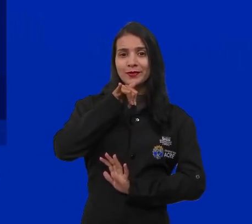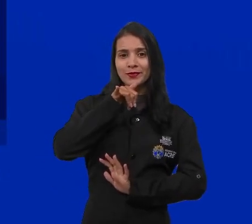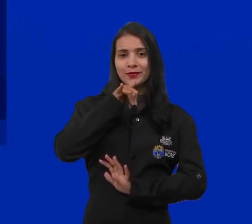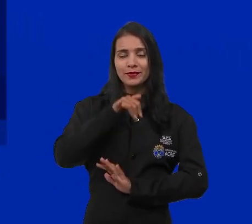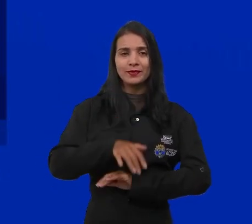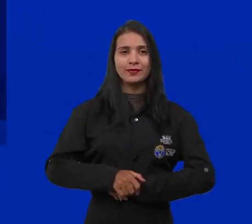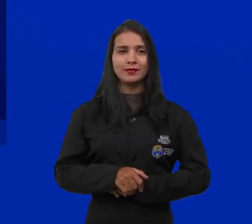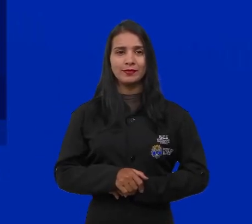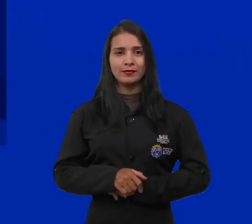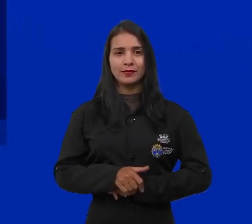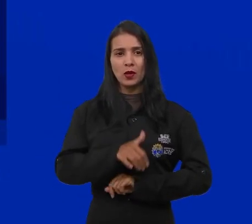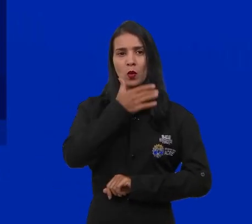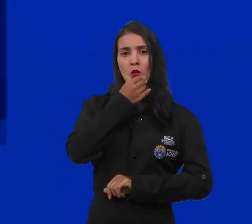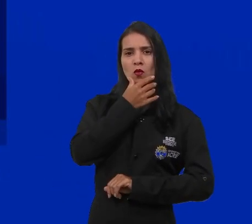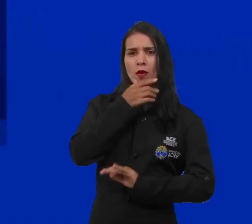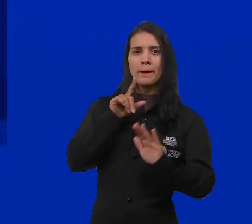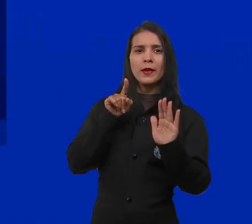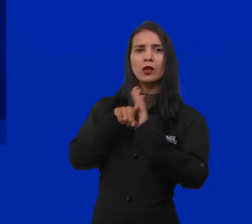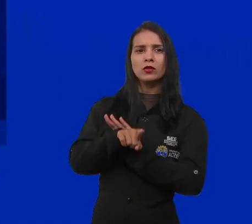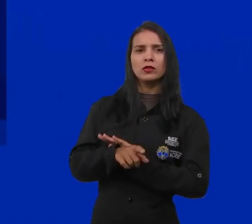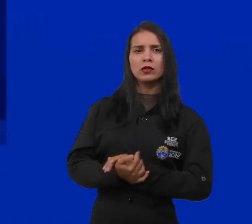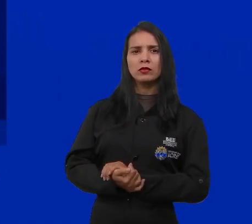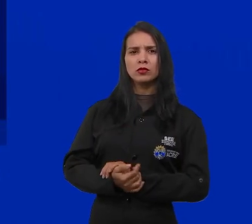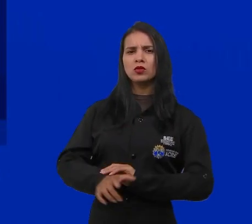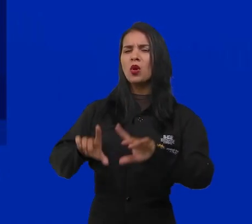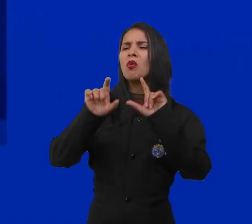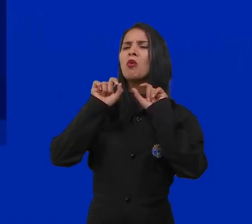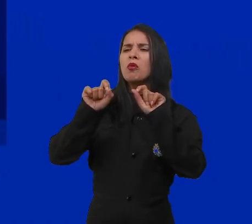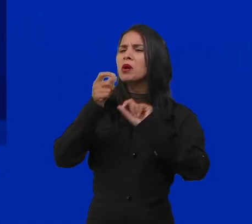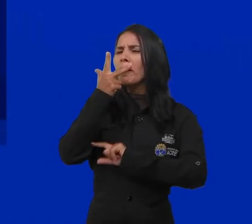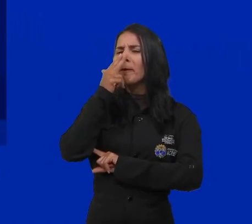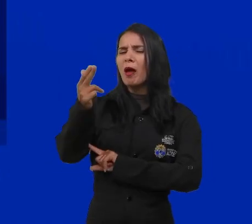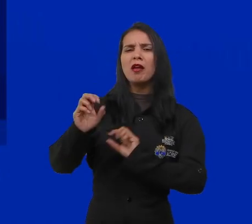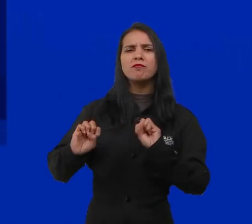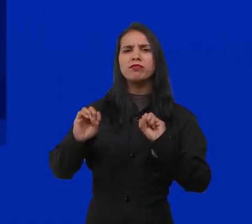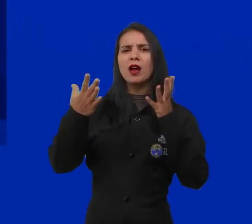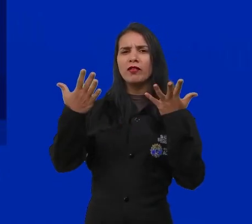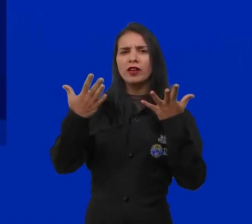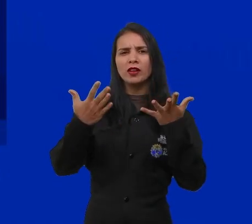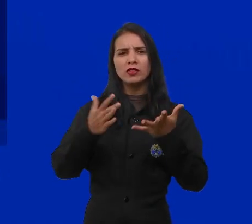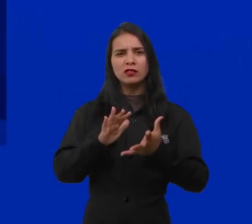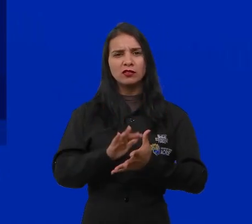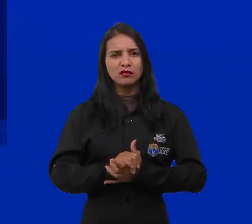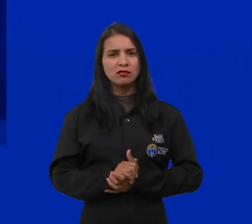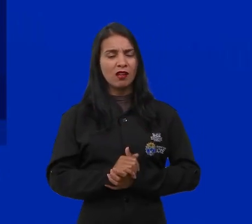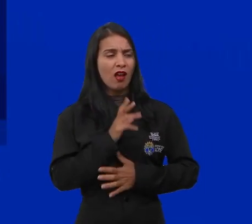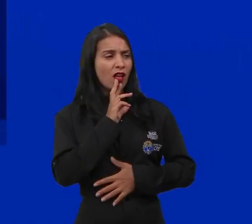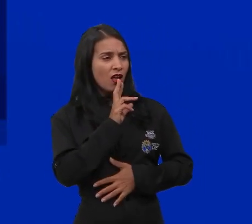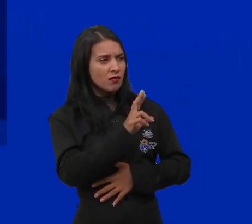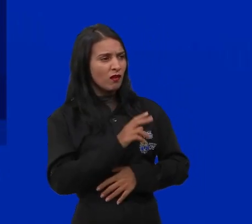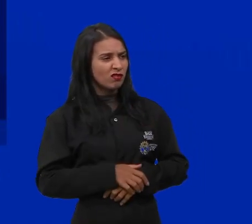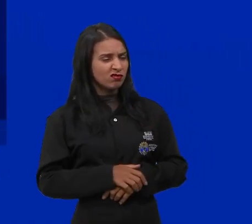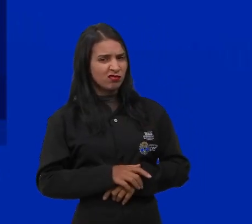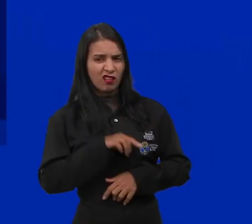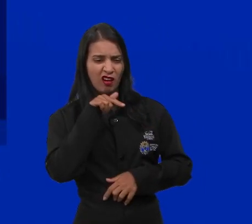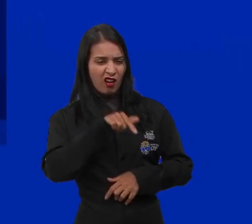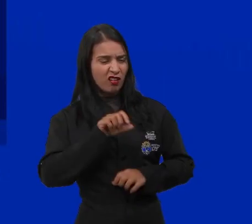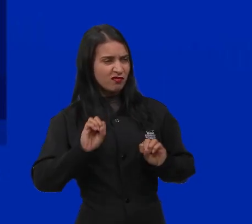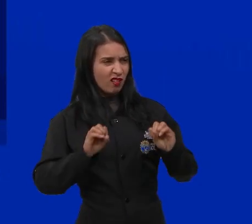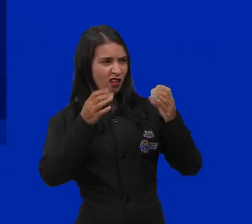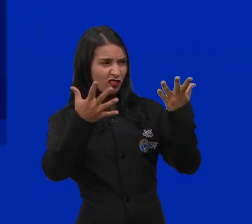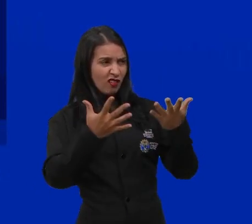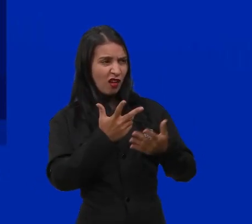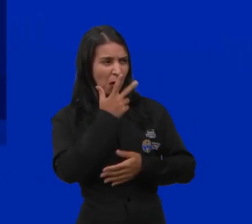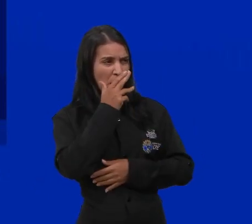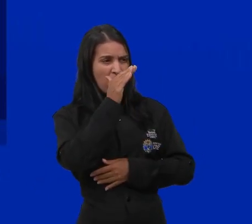El muchacho pergunta, ¿qué te parece la fiesta? Aí la muchacha disse, la fiesta